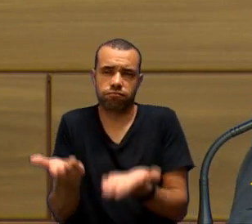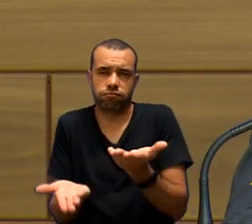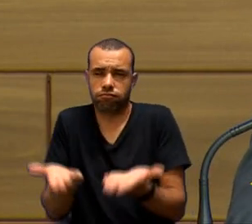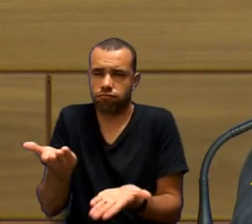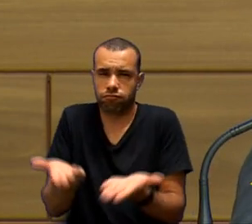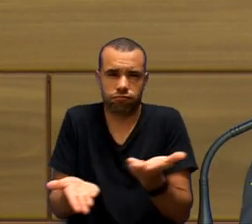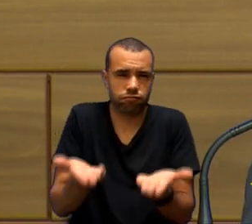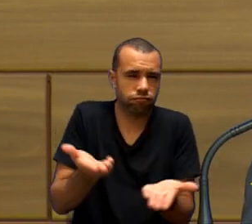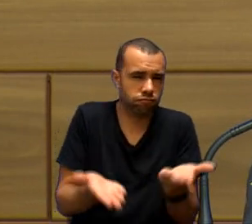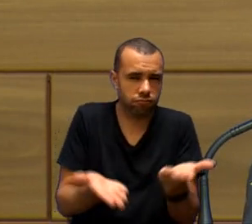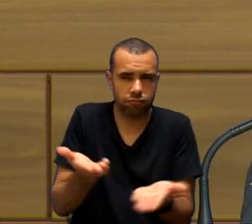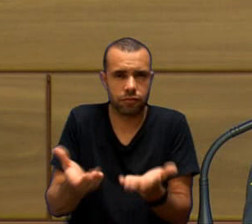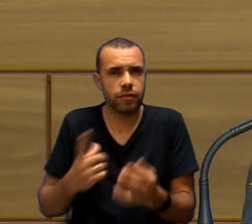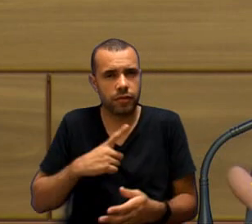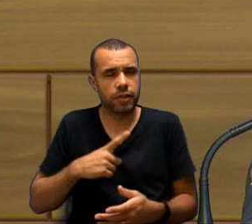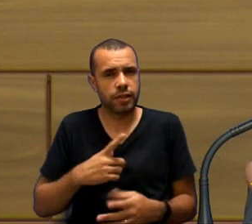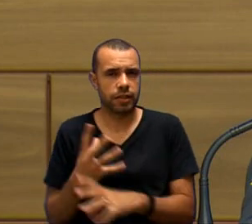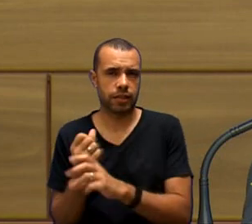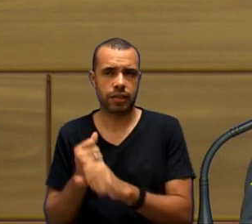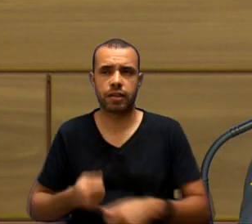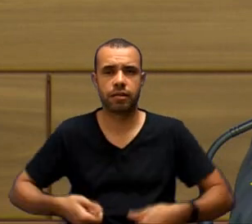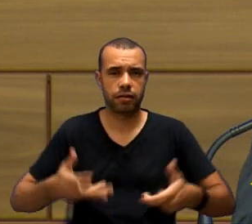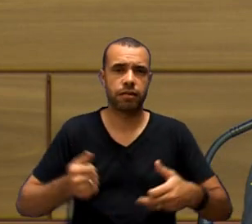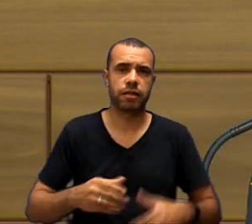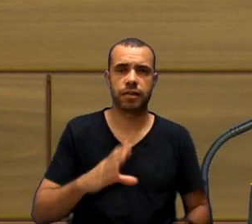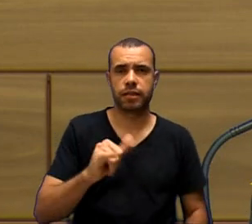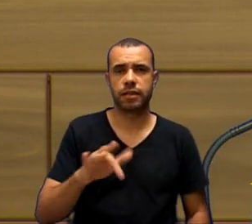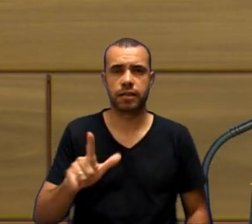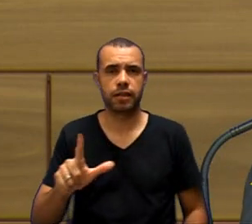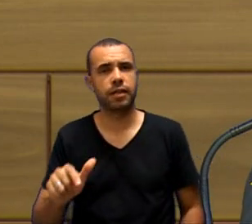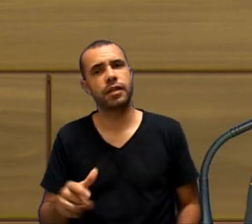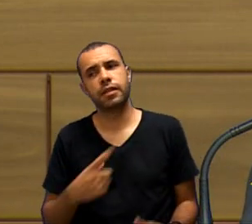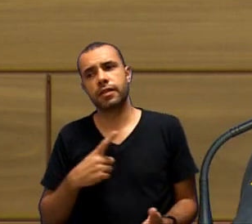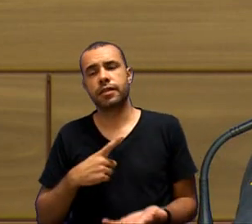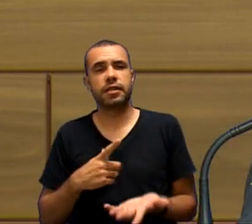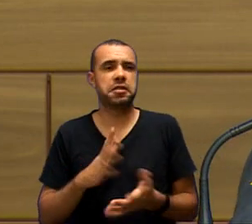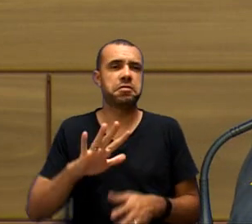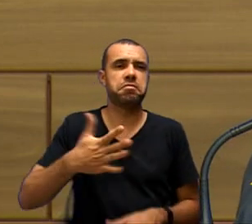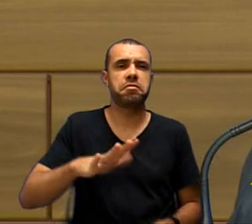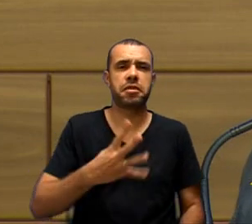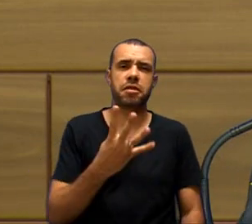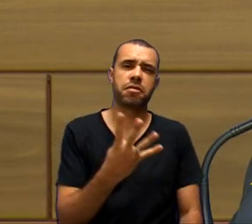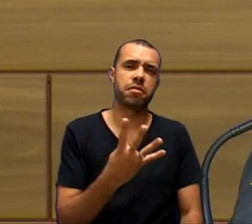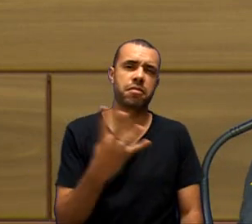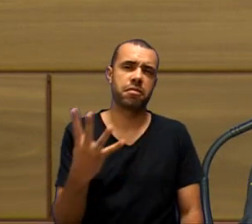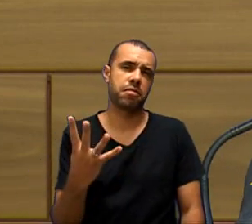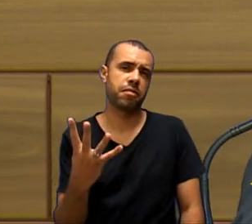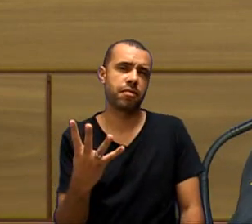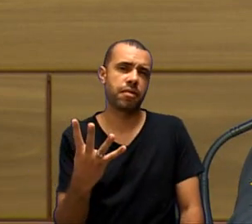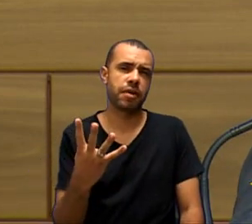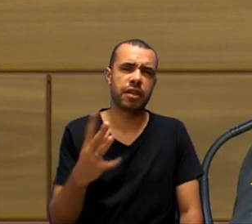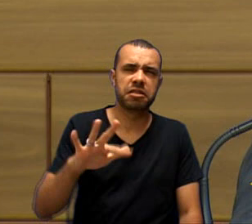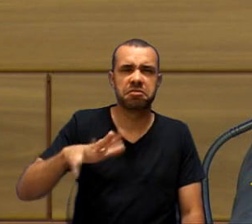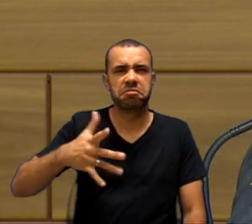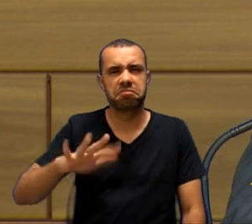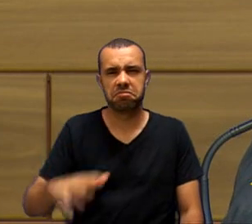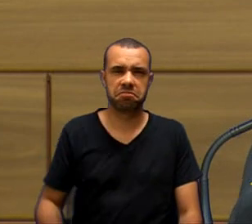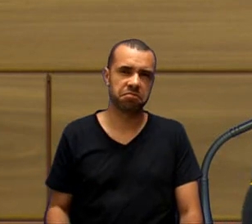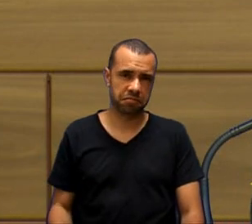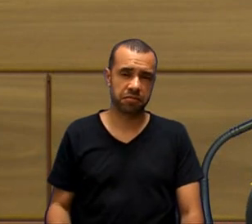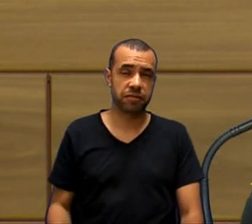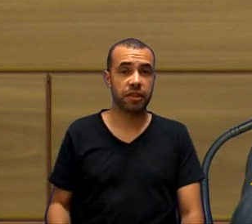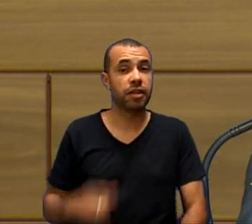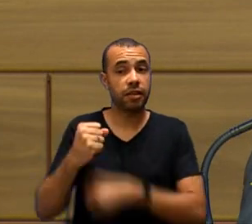está... O gasto em relação à RCL agora é em torno de 44 e alguma coisa.